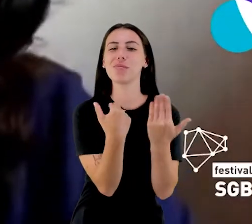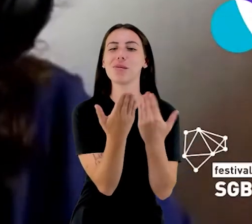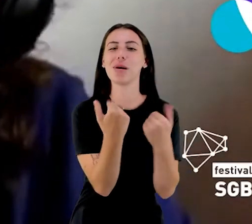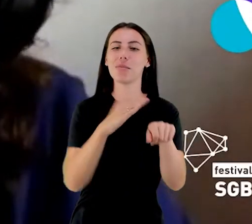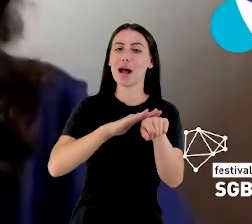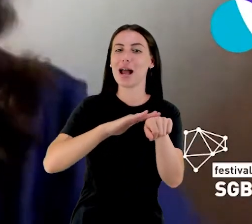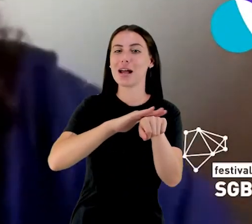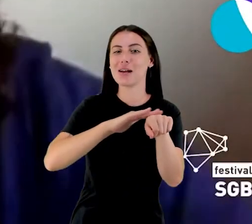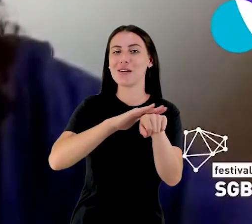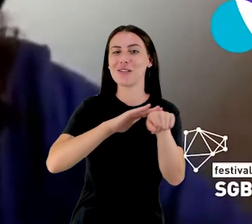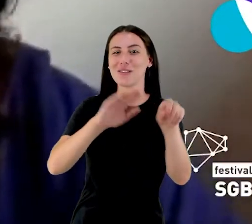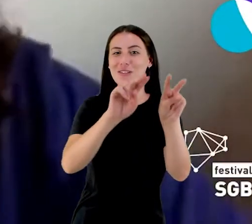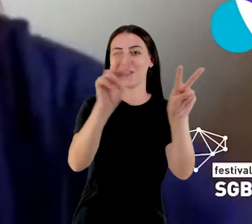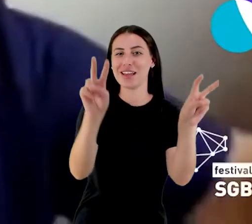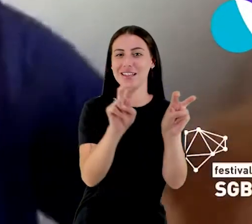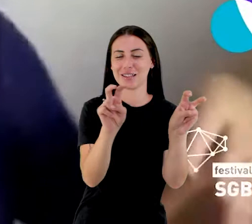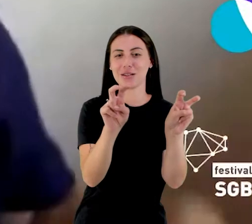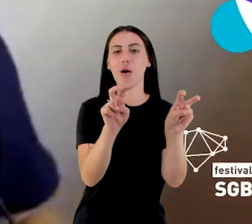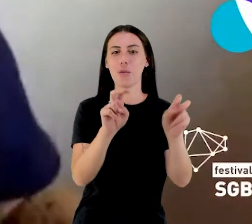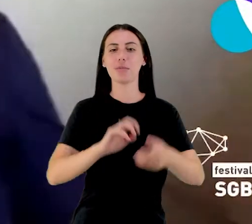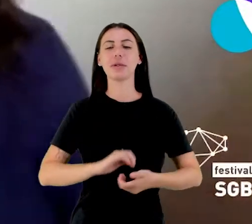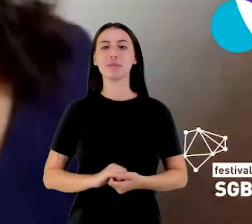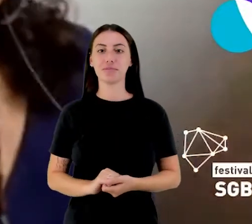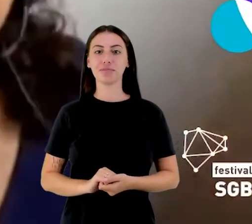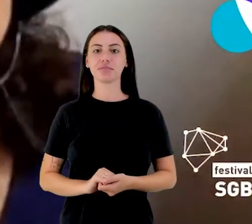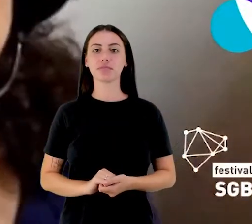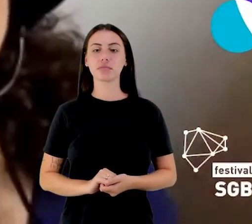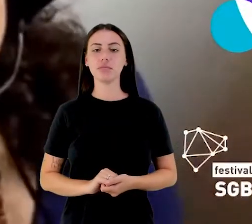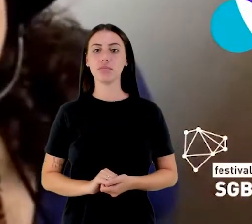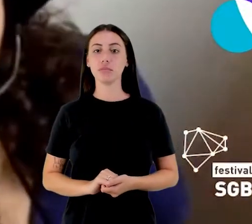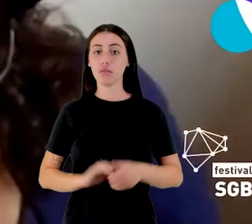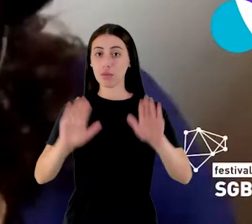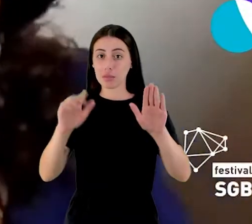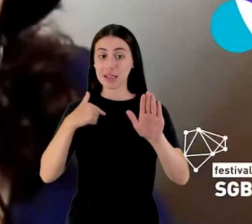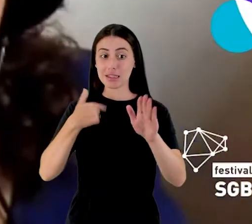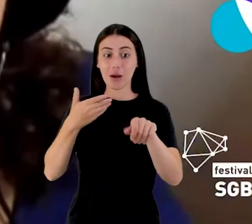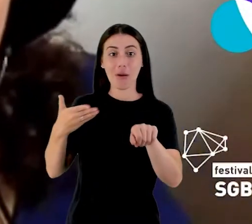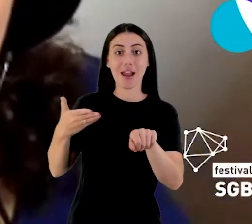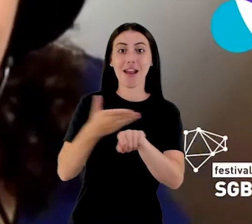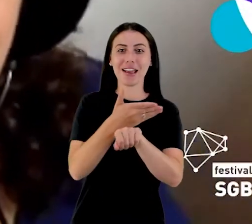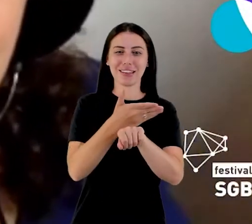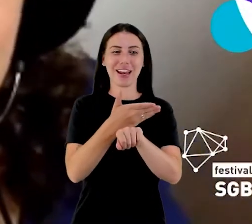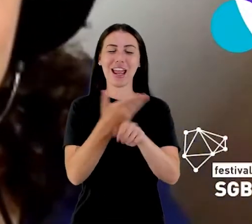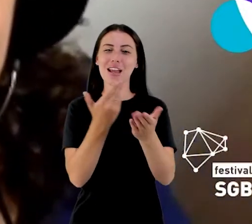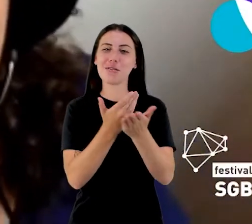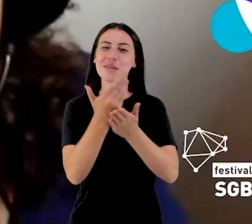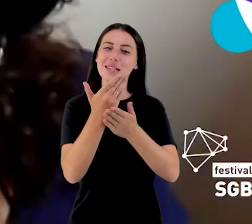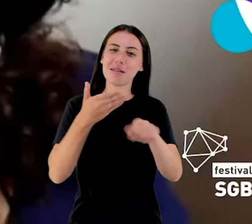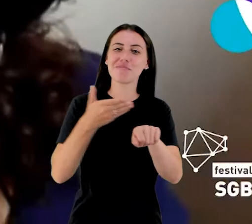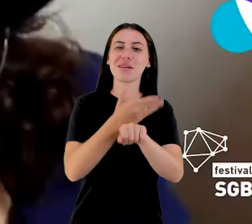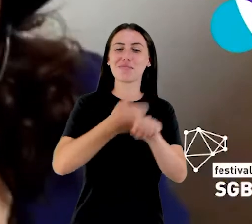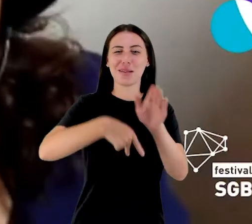de gestão de rede social, que eram 2 pessoas, tinha o designer que estava com a gente, tinha as pessoas de